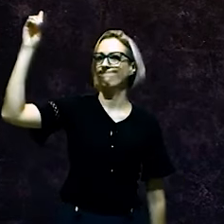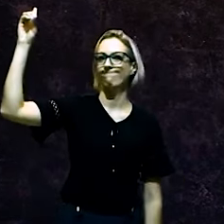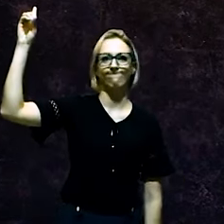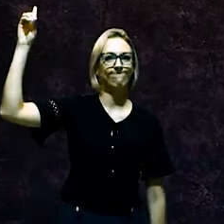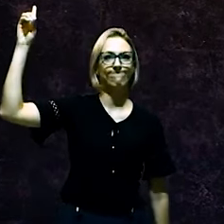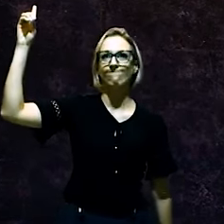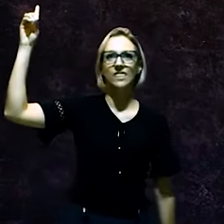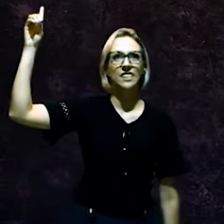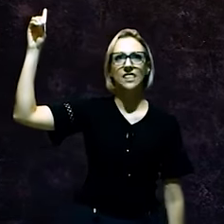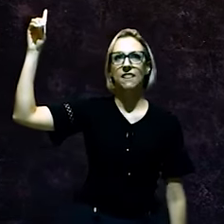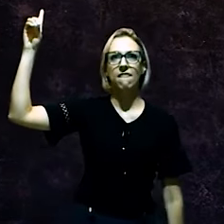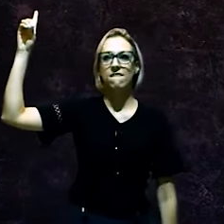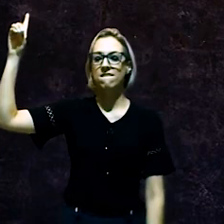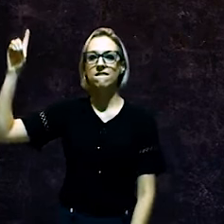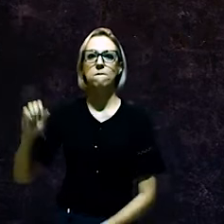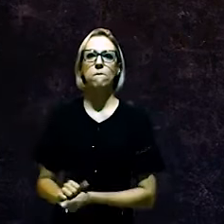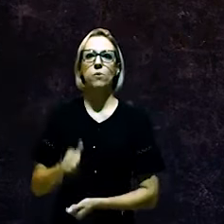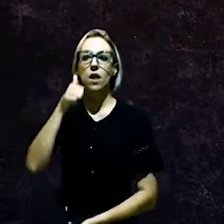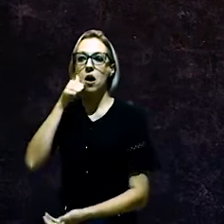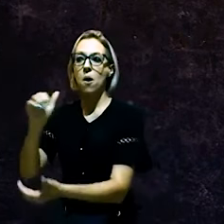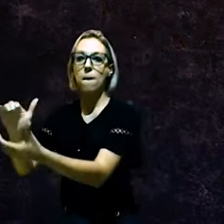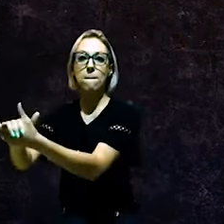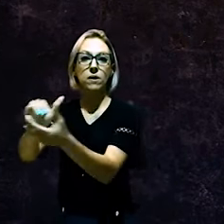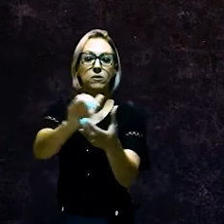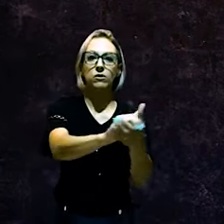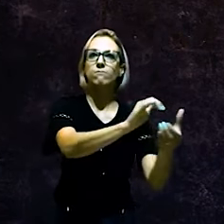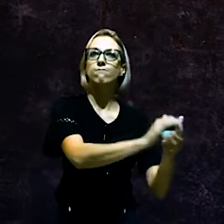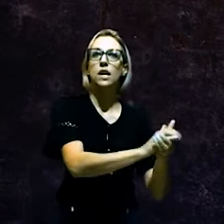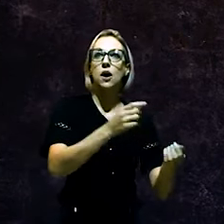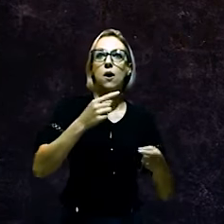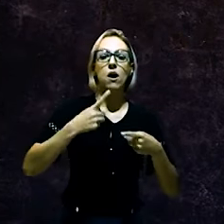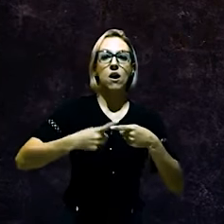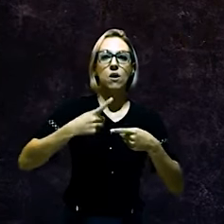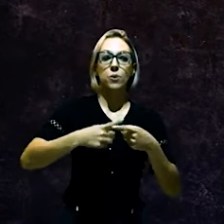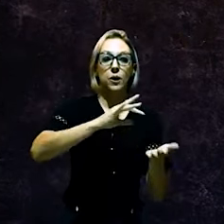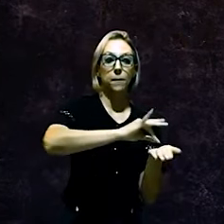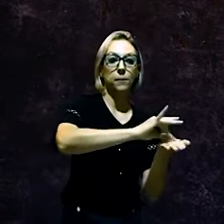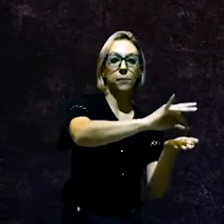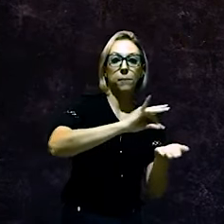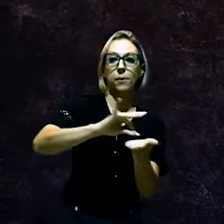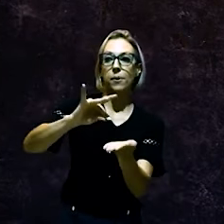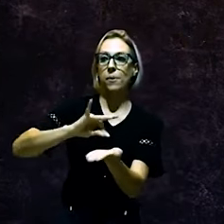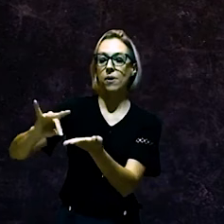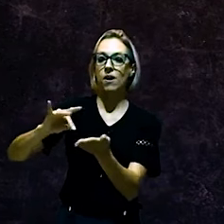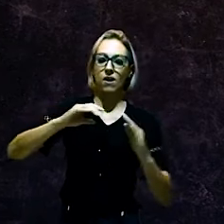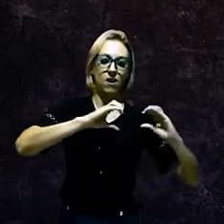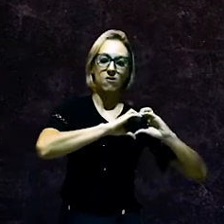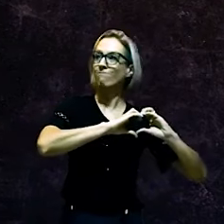nem casem ela com vocês, pois perverteriam o coração de